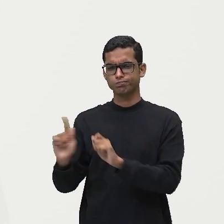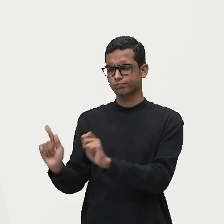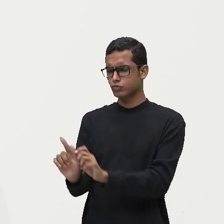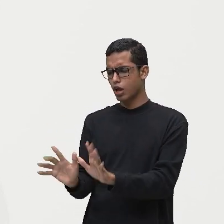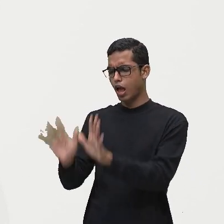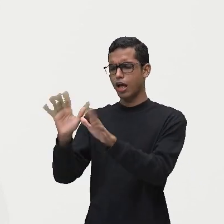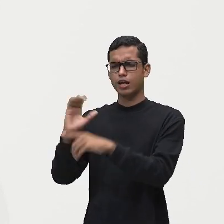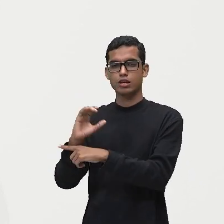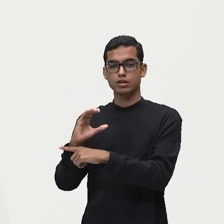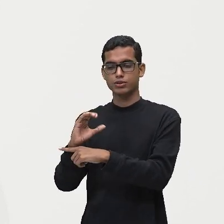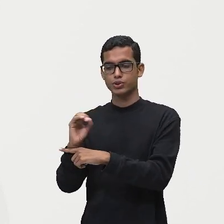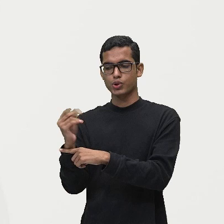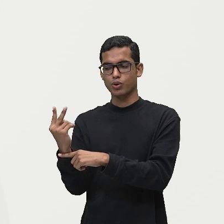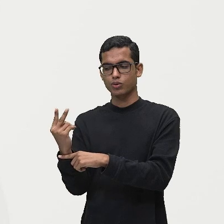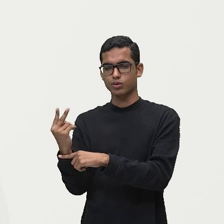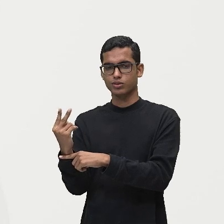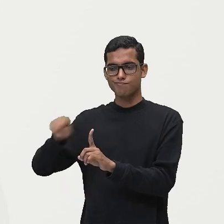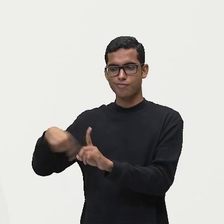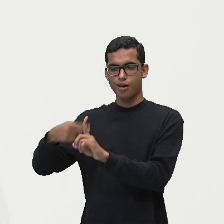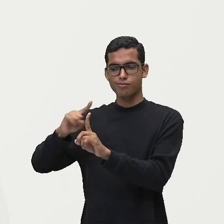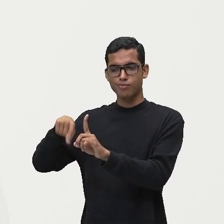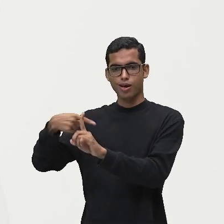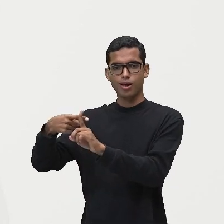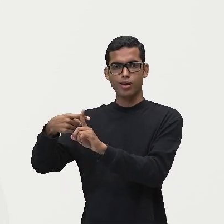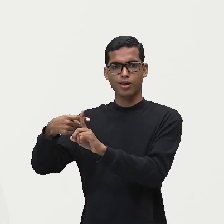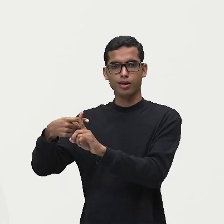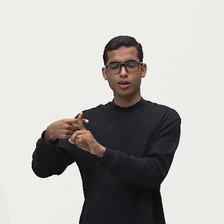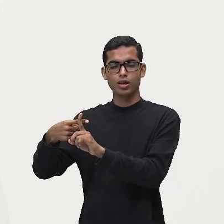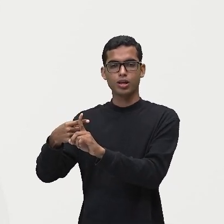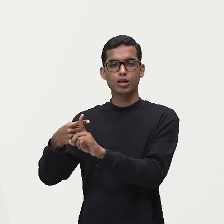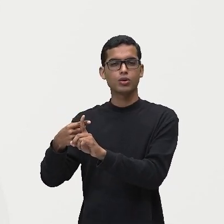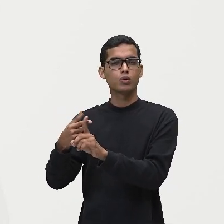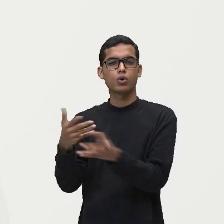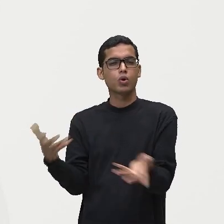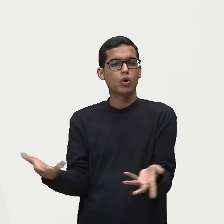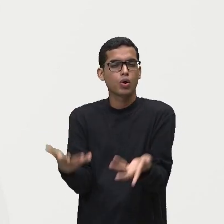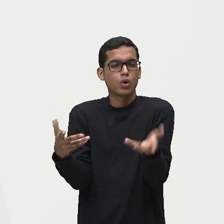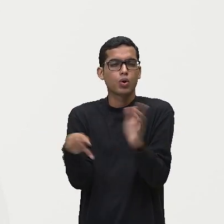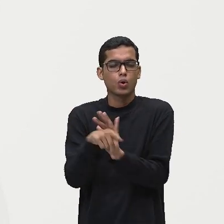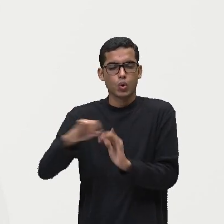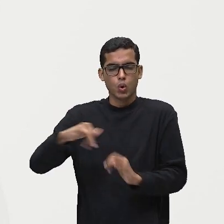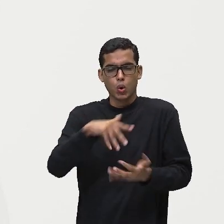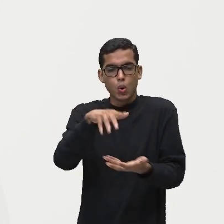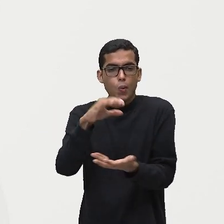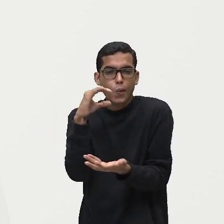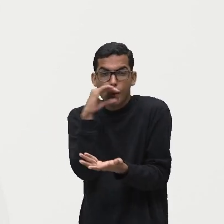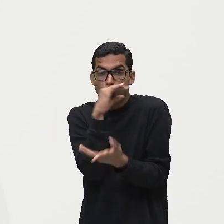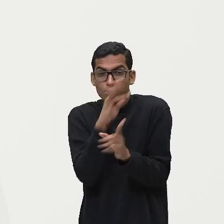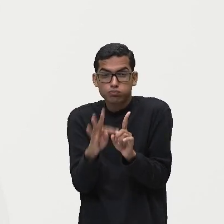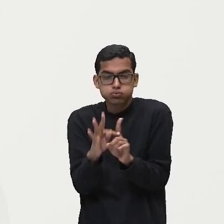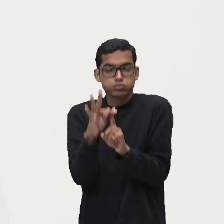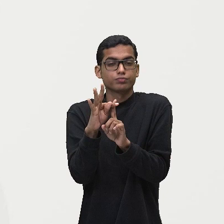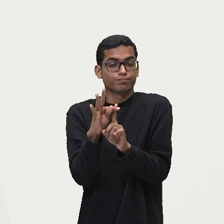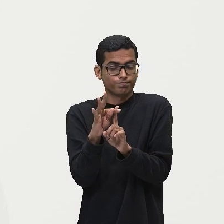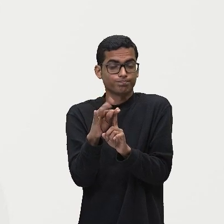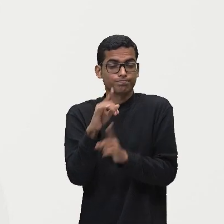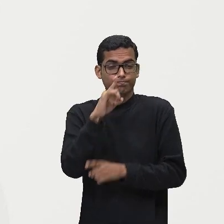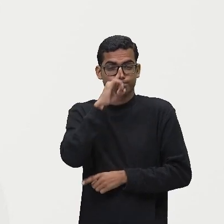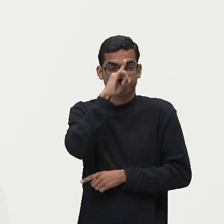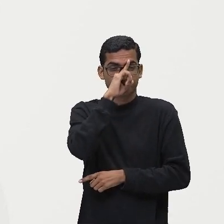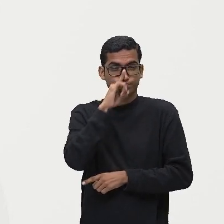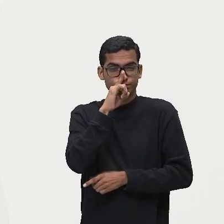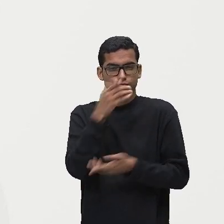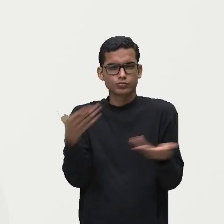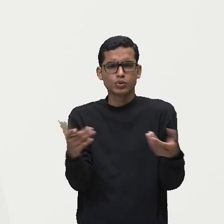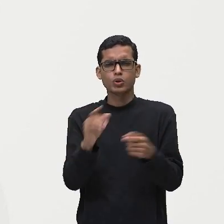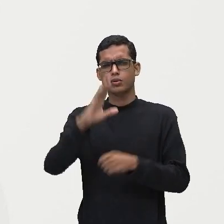dióxido de carbono. Aqui nós temos os principais gases do efeito estufa. Quais são?